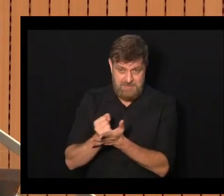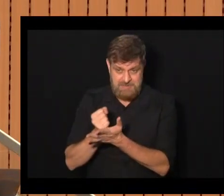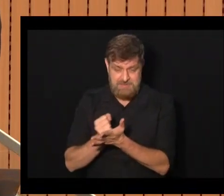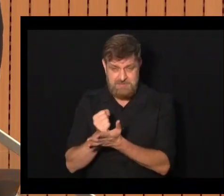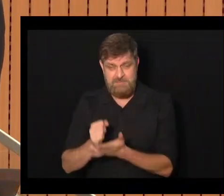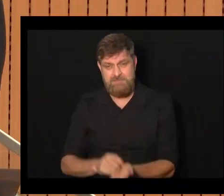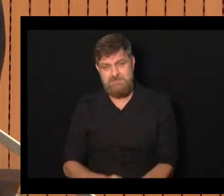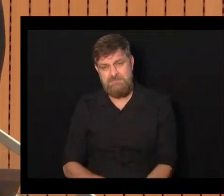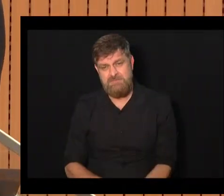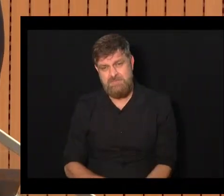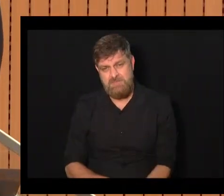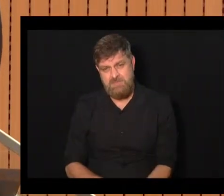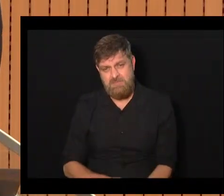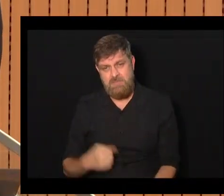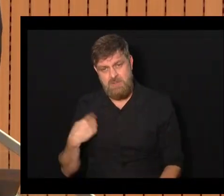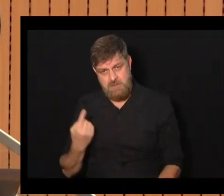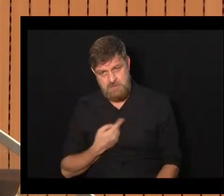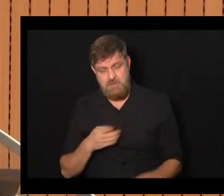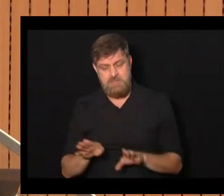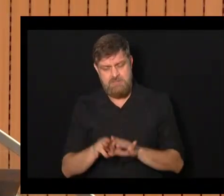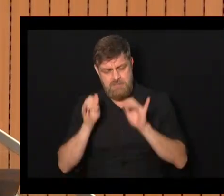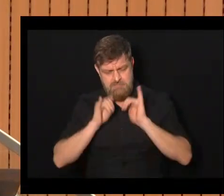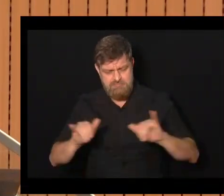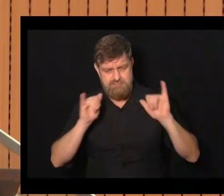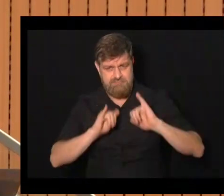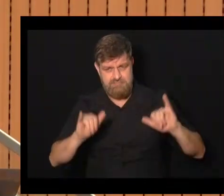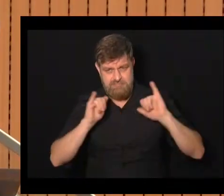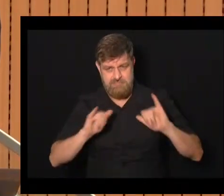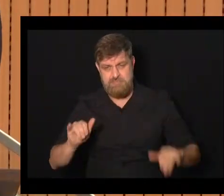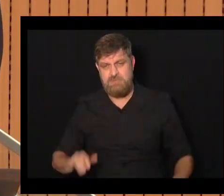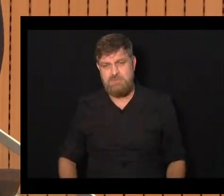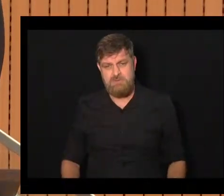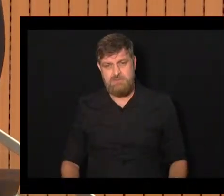Farmácia, para nós estarmos também divulgando